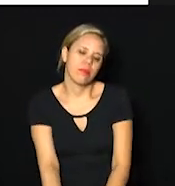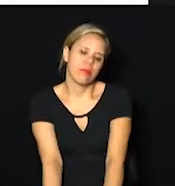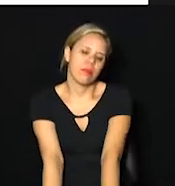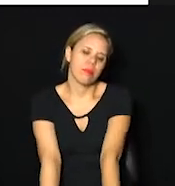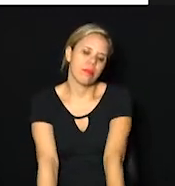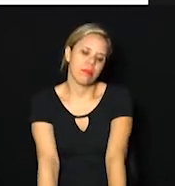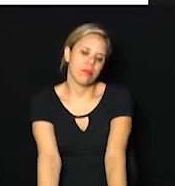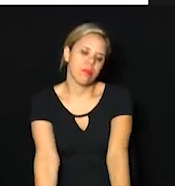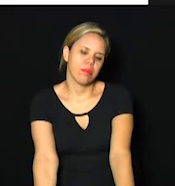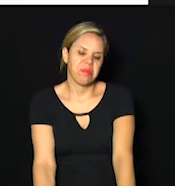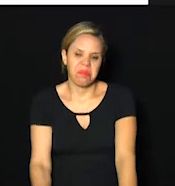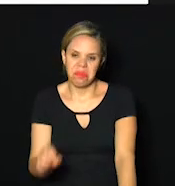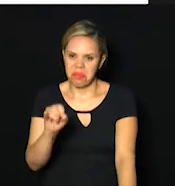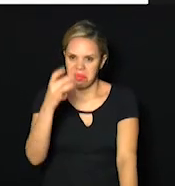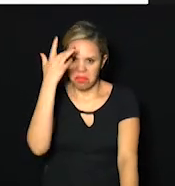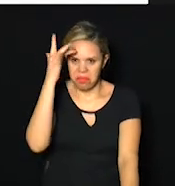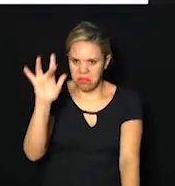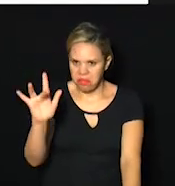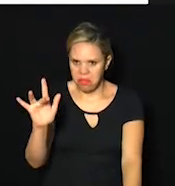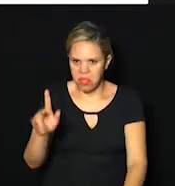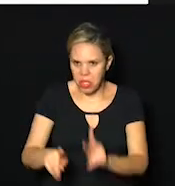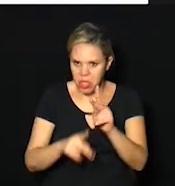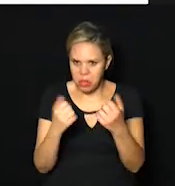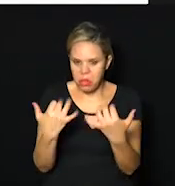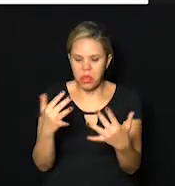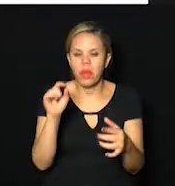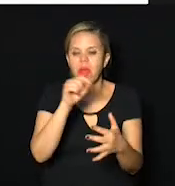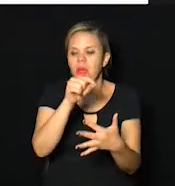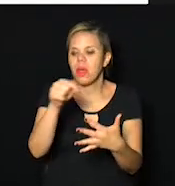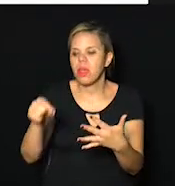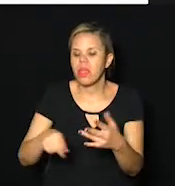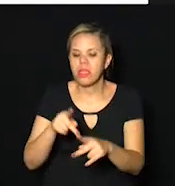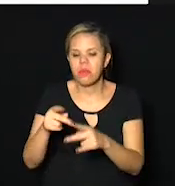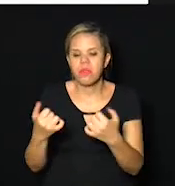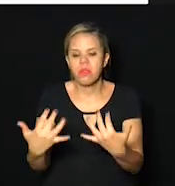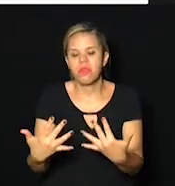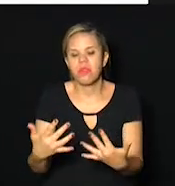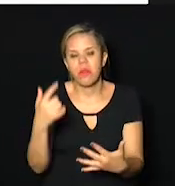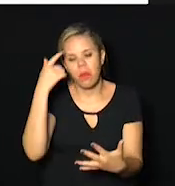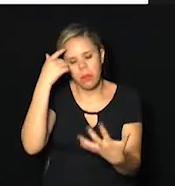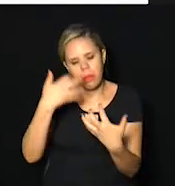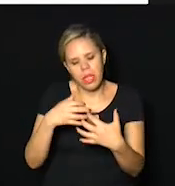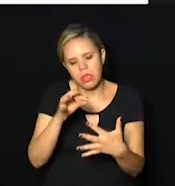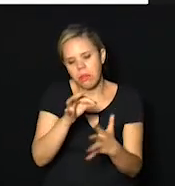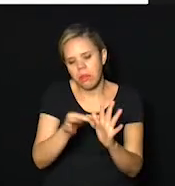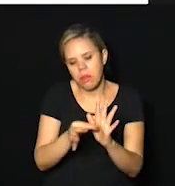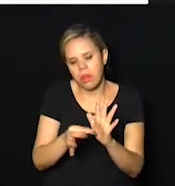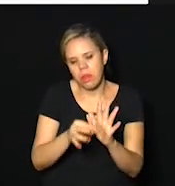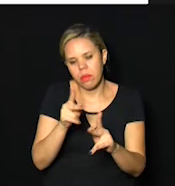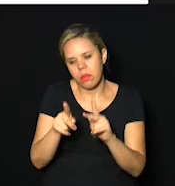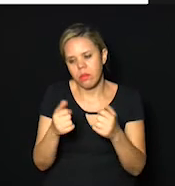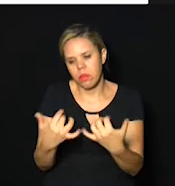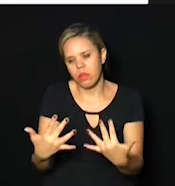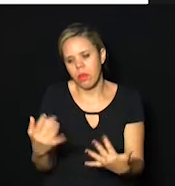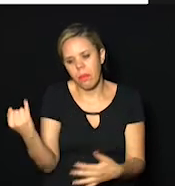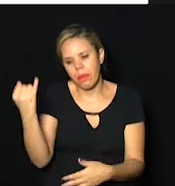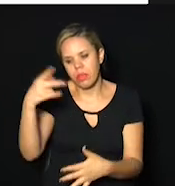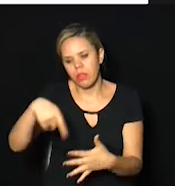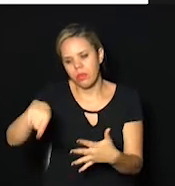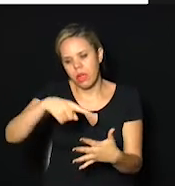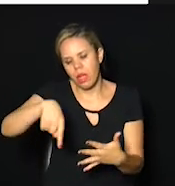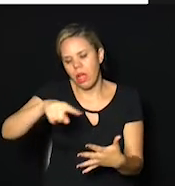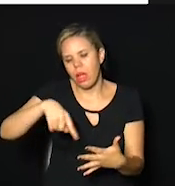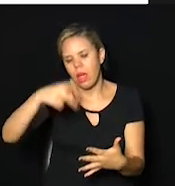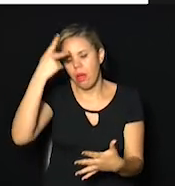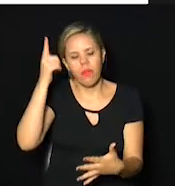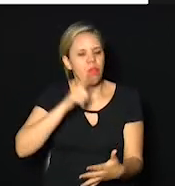Porque se você não sabe quais são seus públicos, o que eles pensam, quais são as coisas importantes para eles, raramente você vai conseguir chegar a